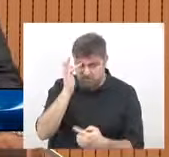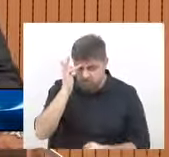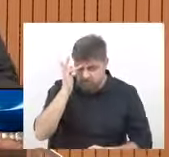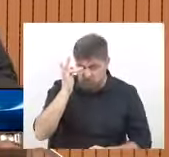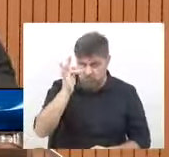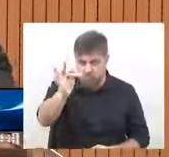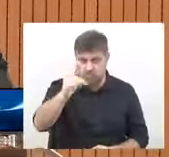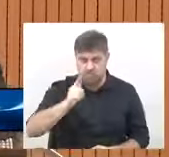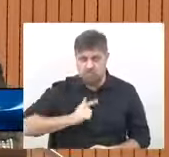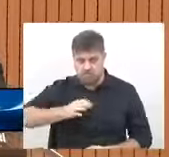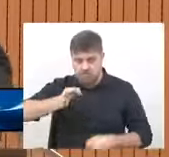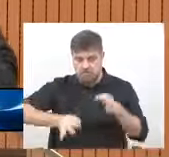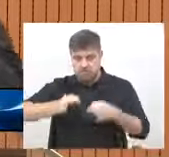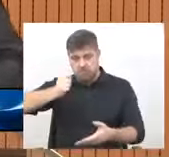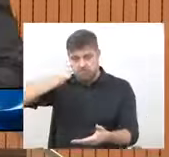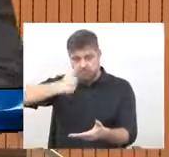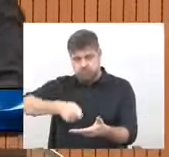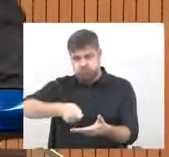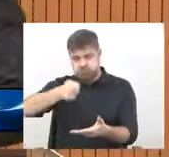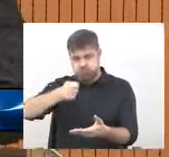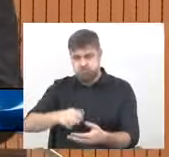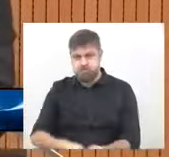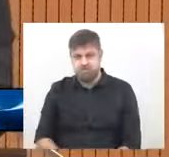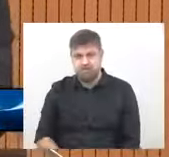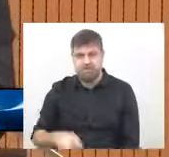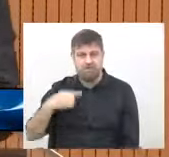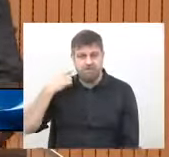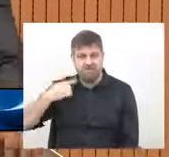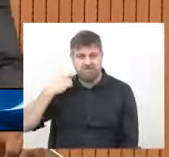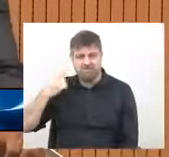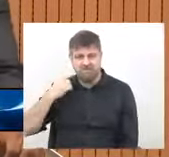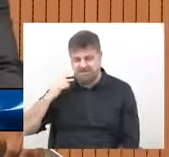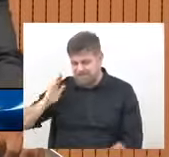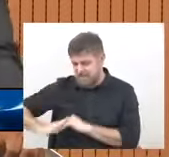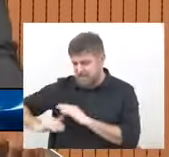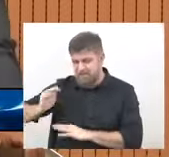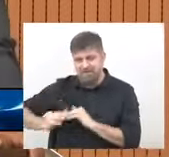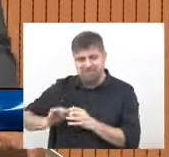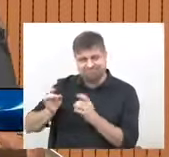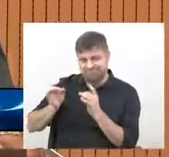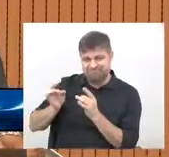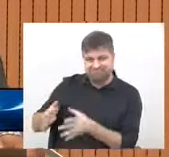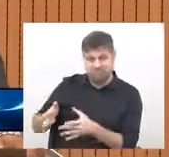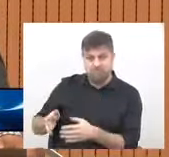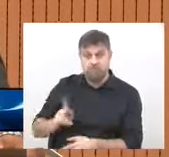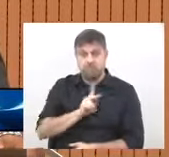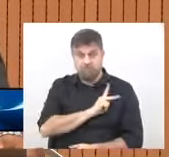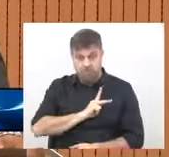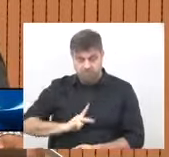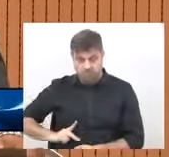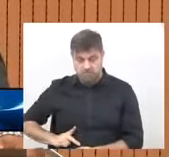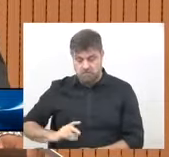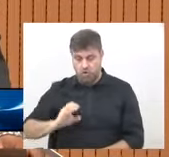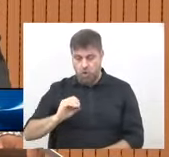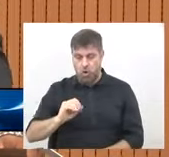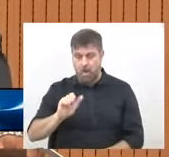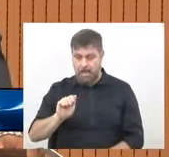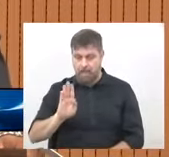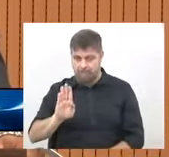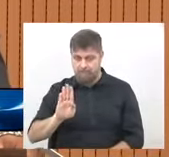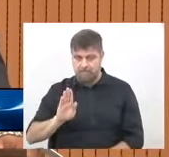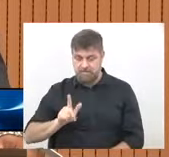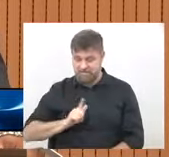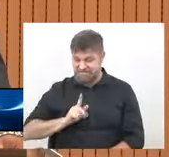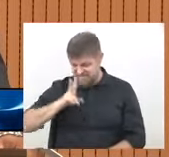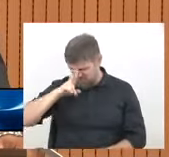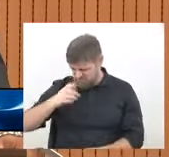pelo quinto constitucional, e aí ele abandona toda aquela atividade que exige de um presidente da OAB forte. É muito